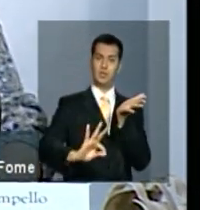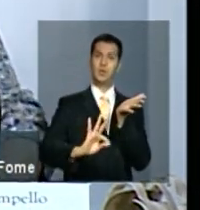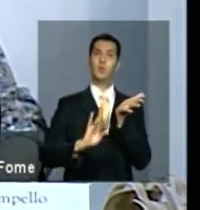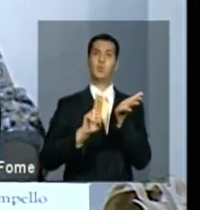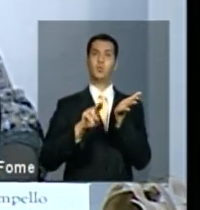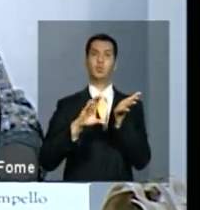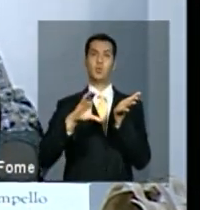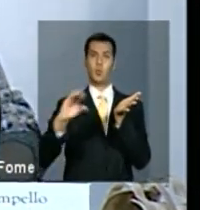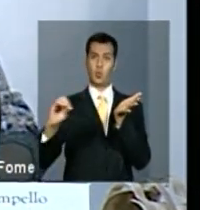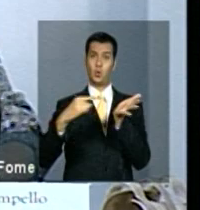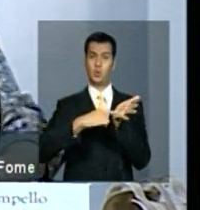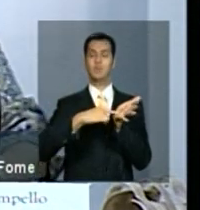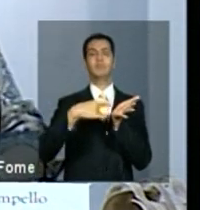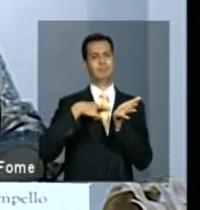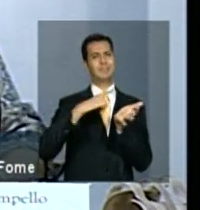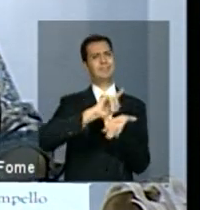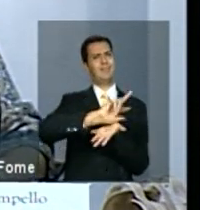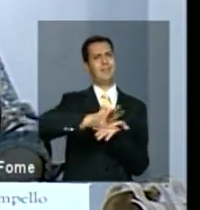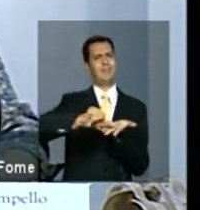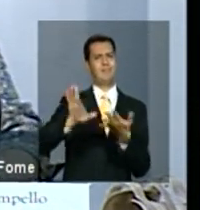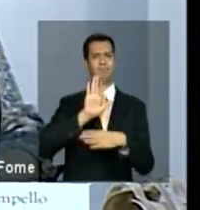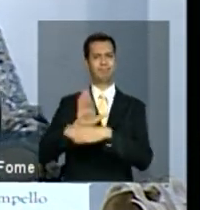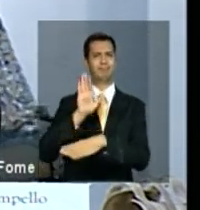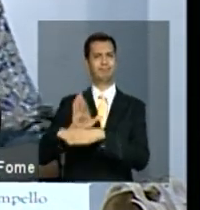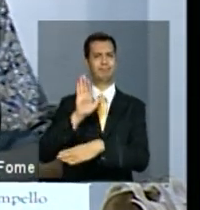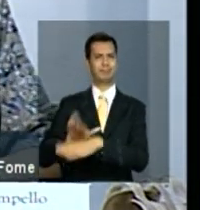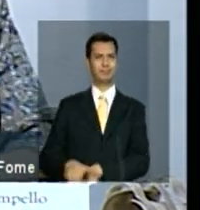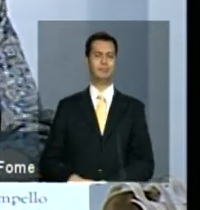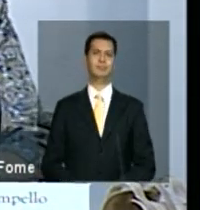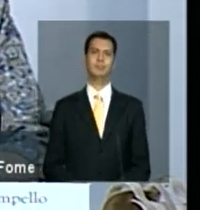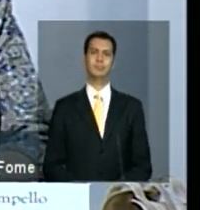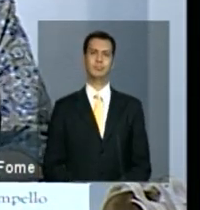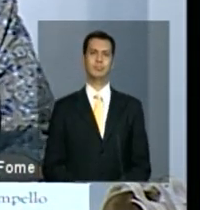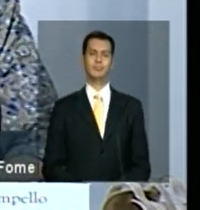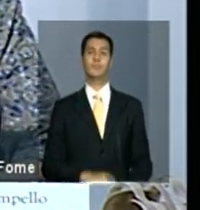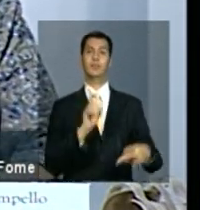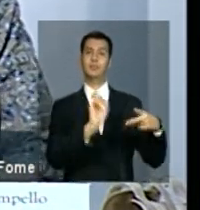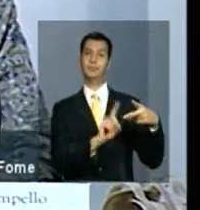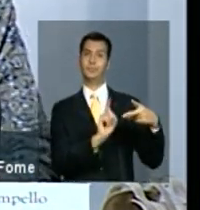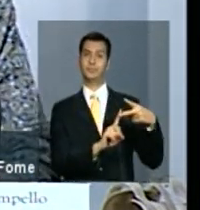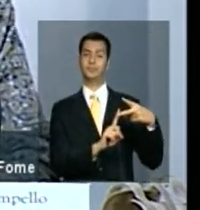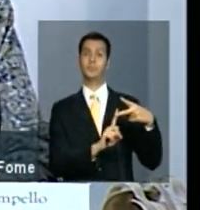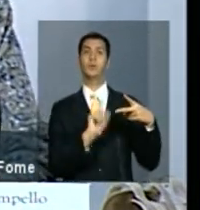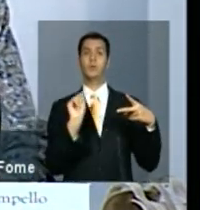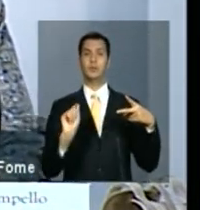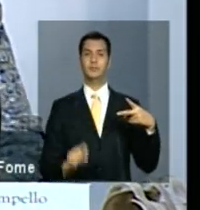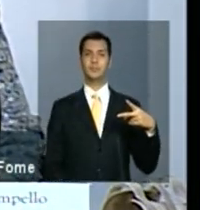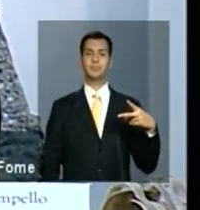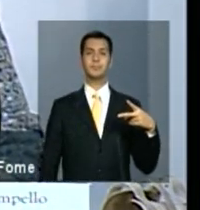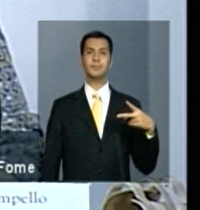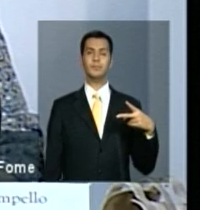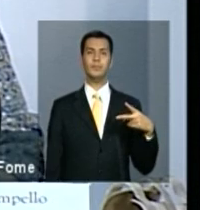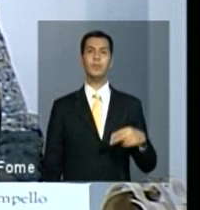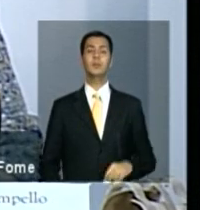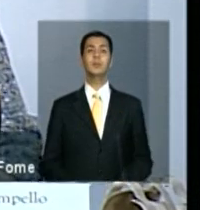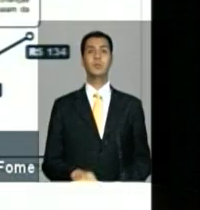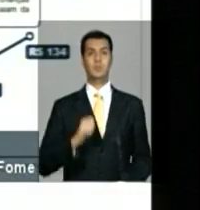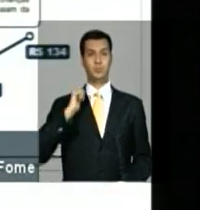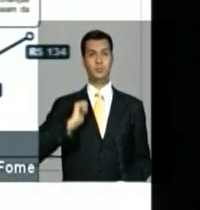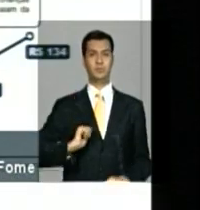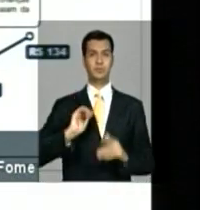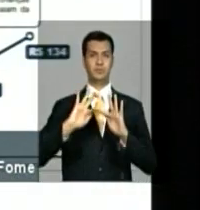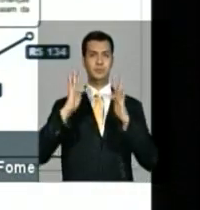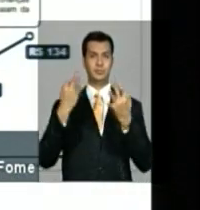diversos Segunda grande questão eh são os os aumentos acumulados que nós tivemos no Bolsa